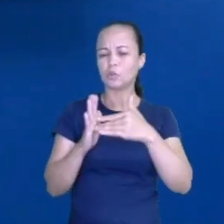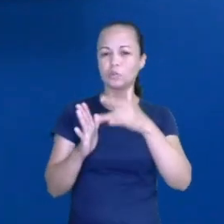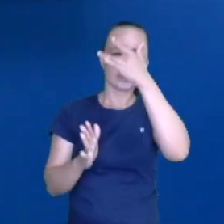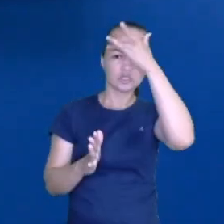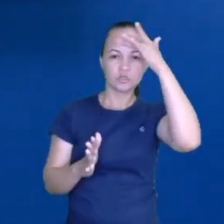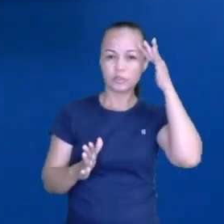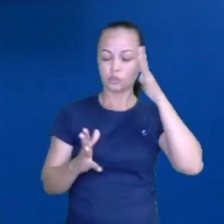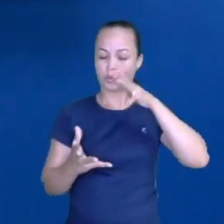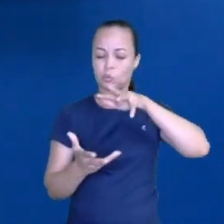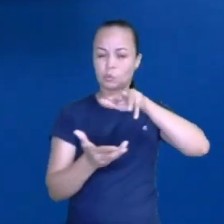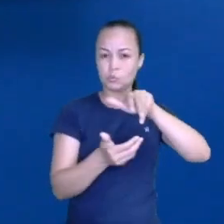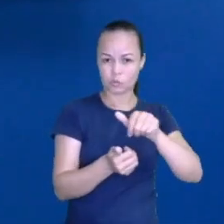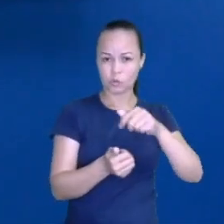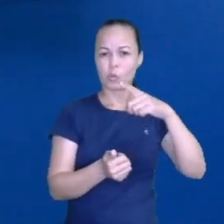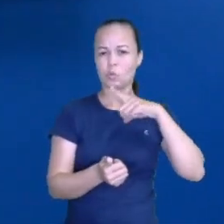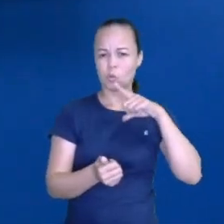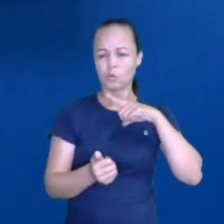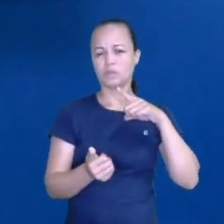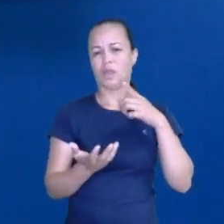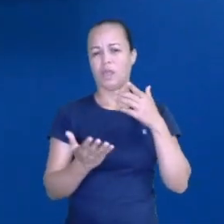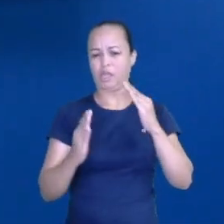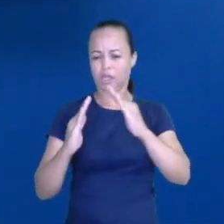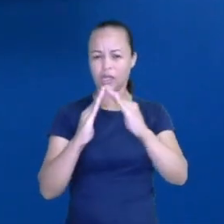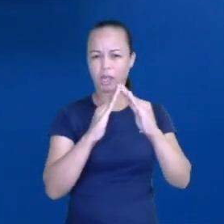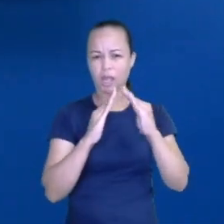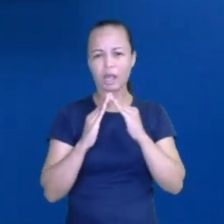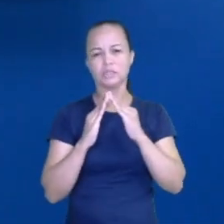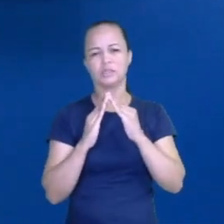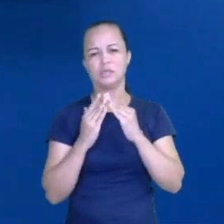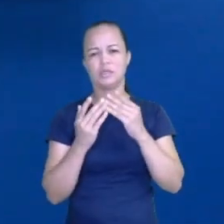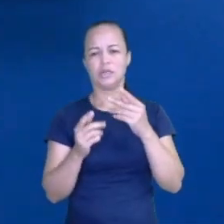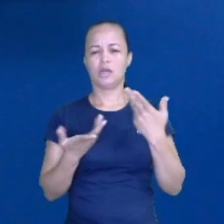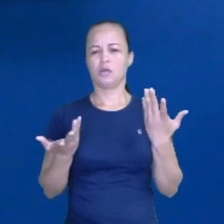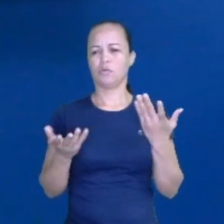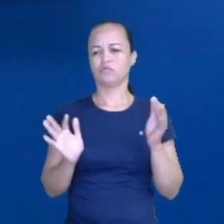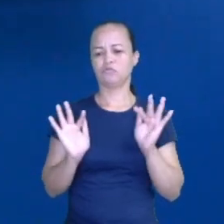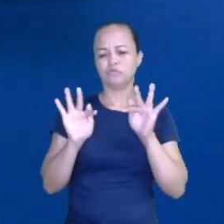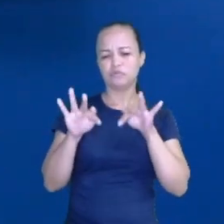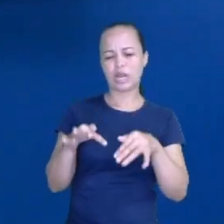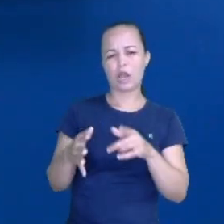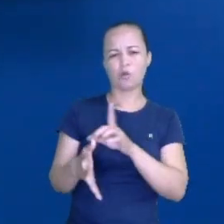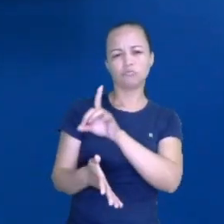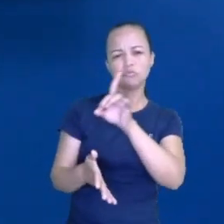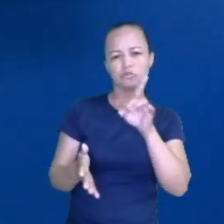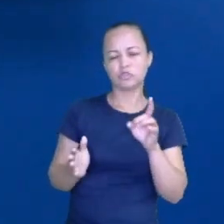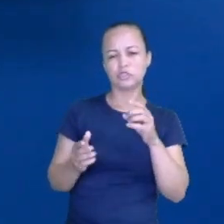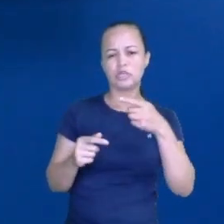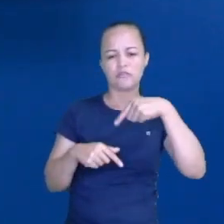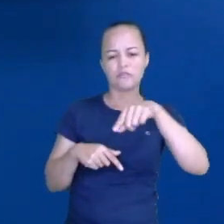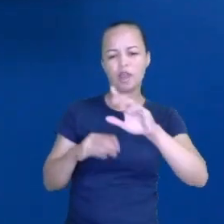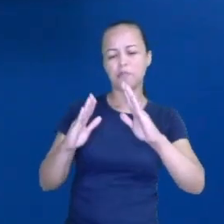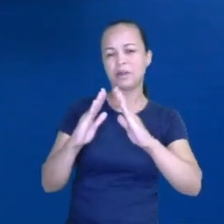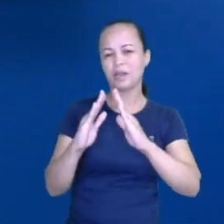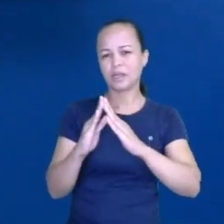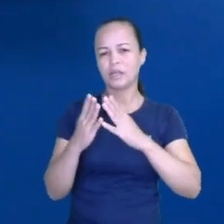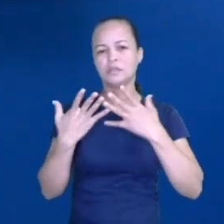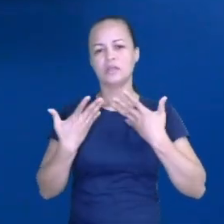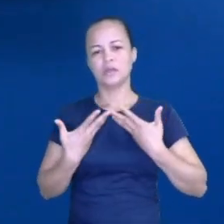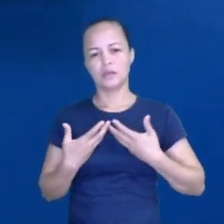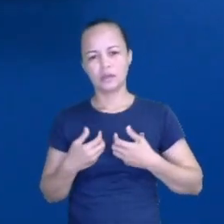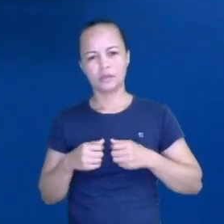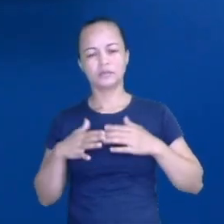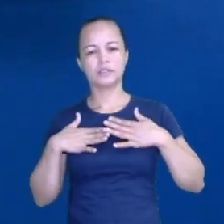certinha? Tem o seu lugar, onde chega no final do dia, corre para sua casa para poder descansar? Será que todos